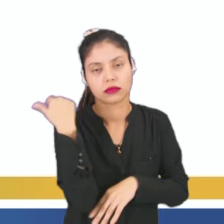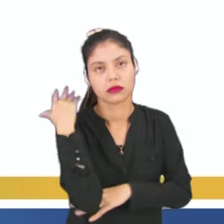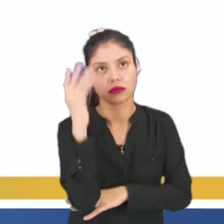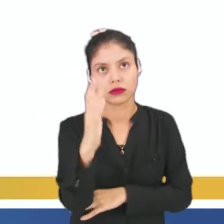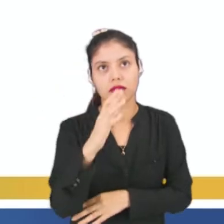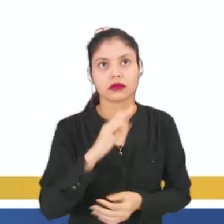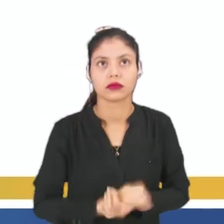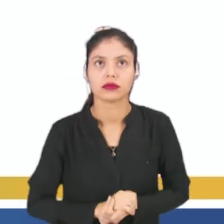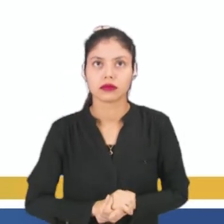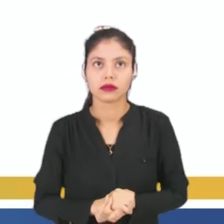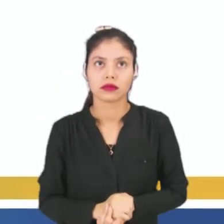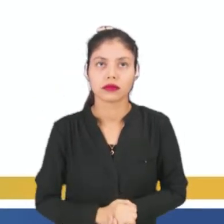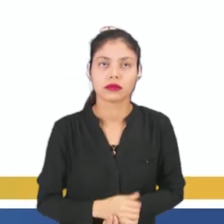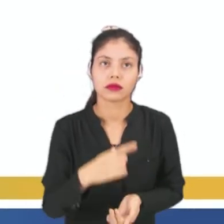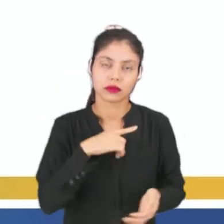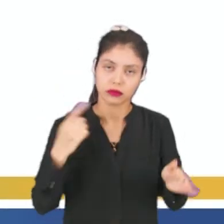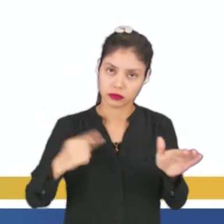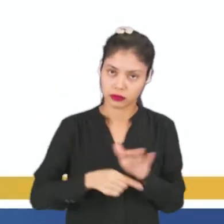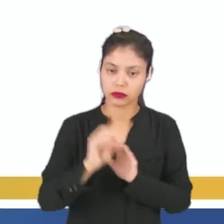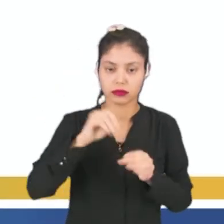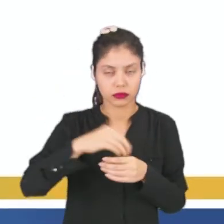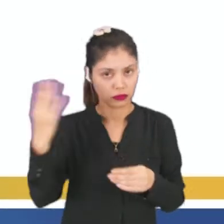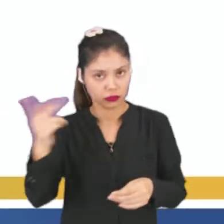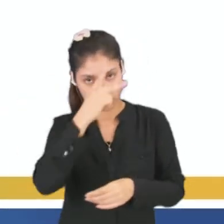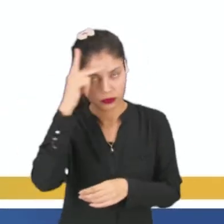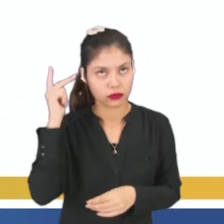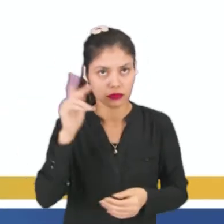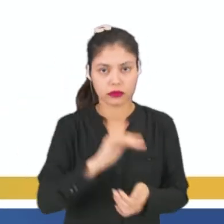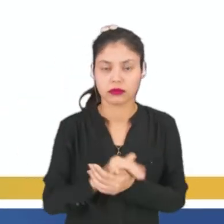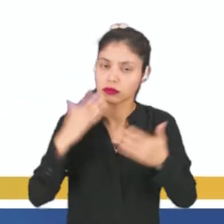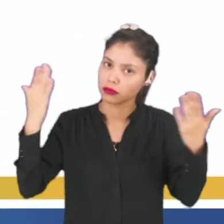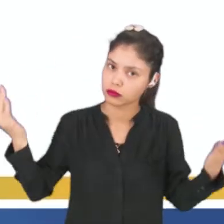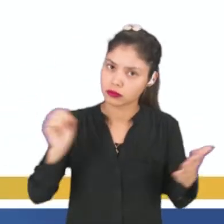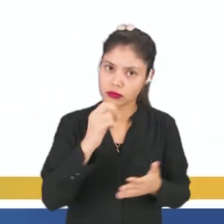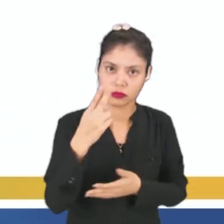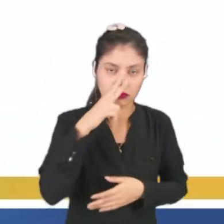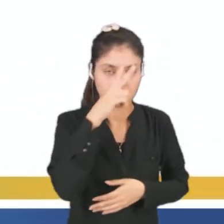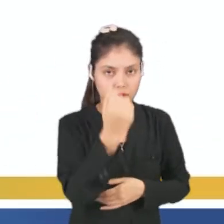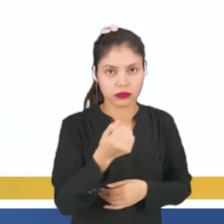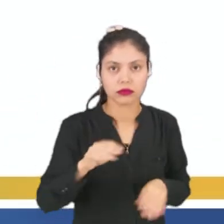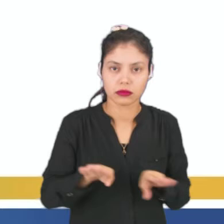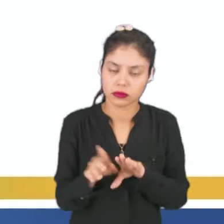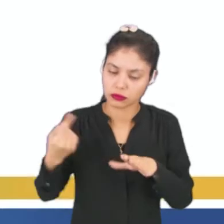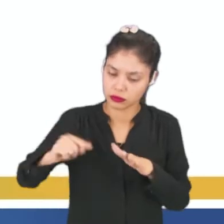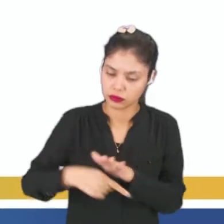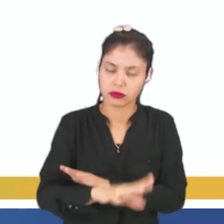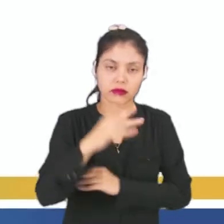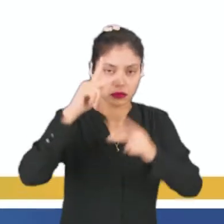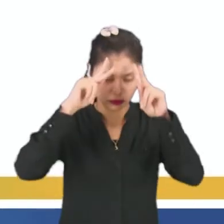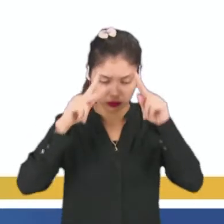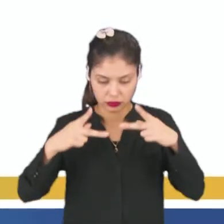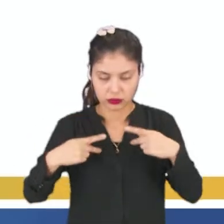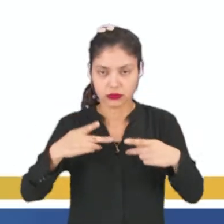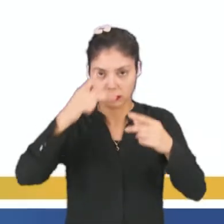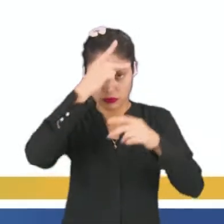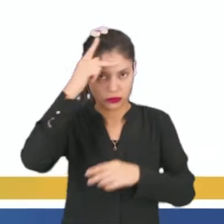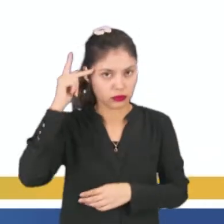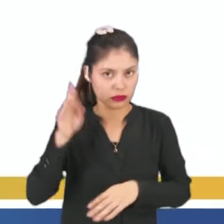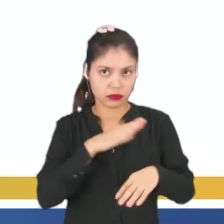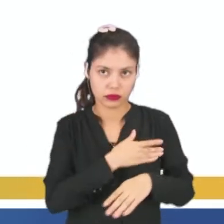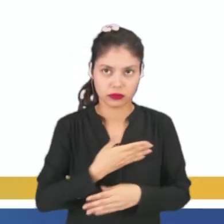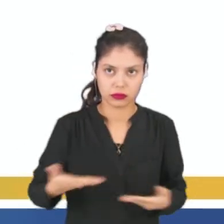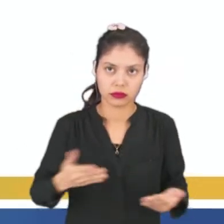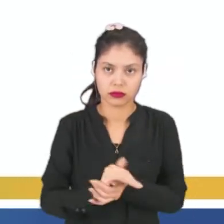natureza, né? Que estão dentro e fora da pessoa, ou seja, forças que estão dentro da pessoa e forças que